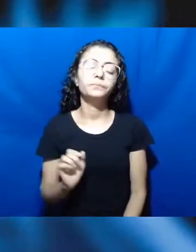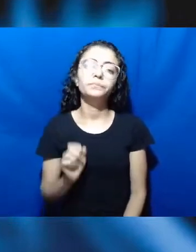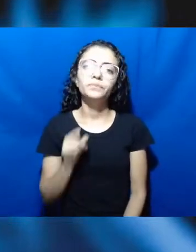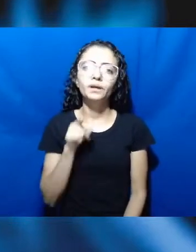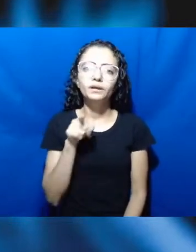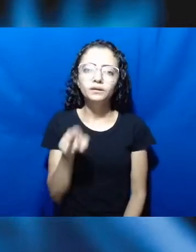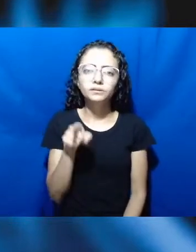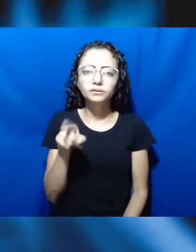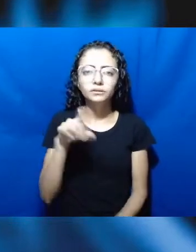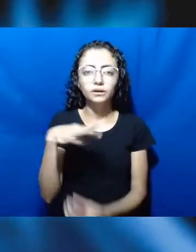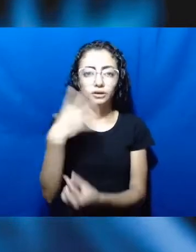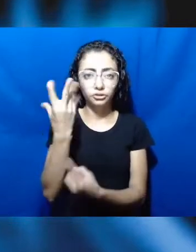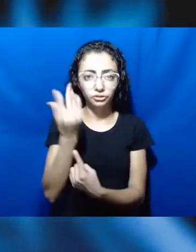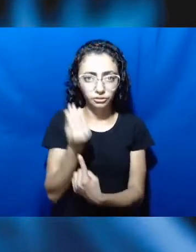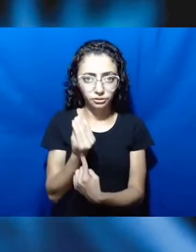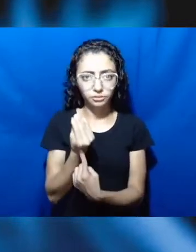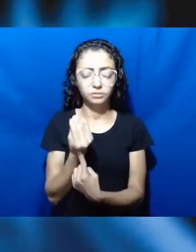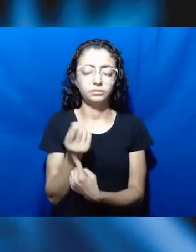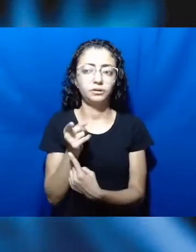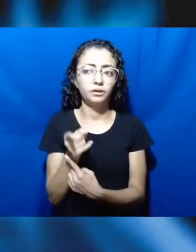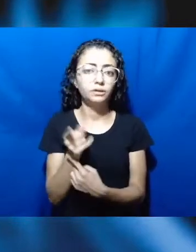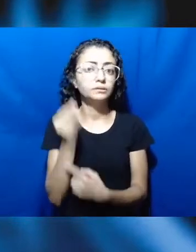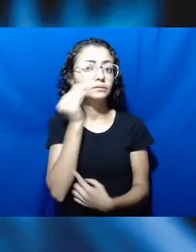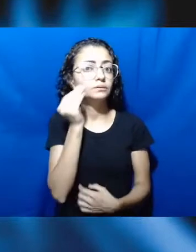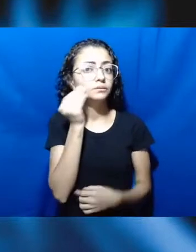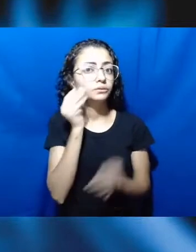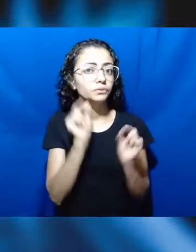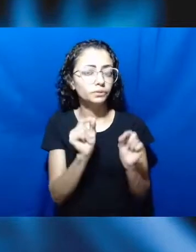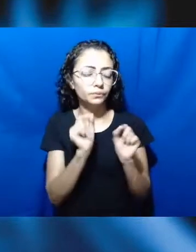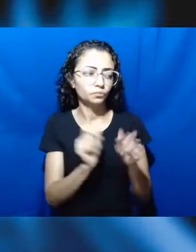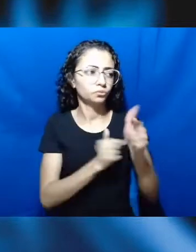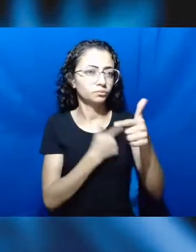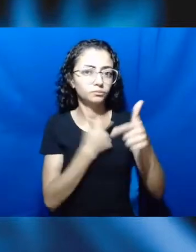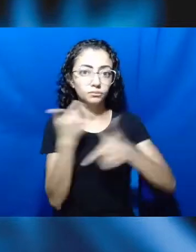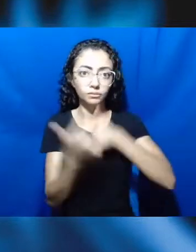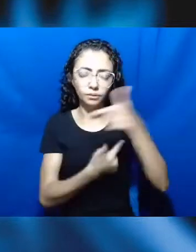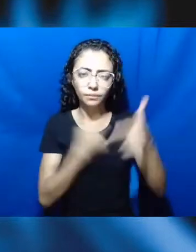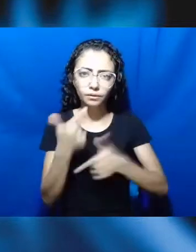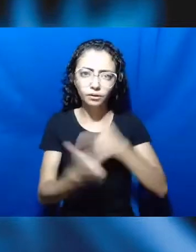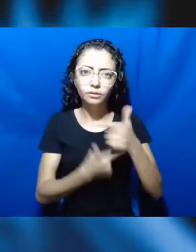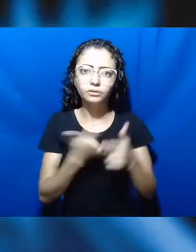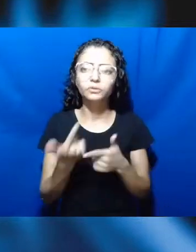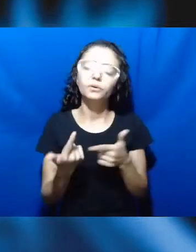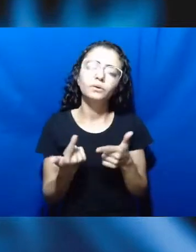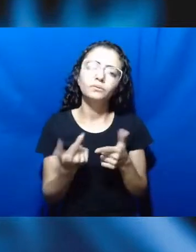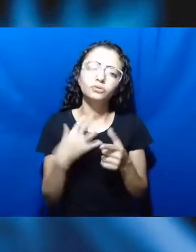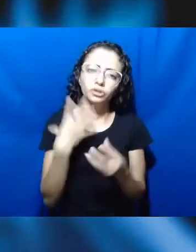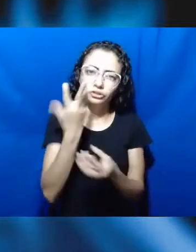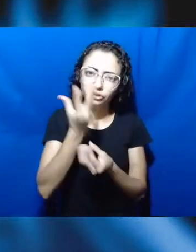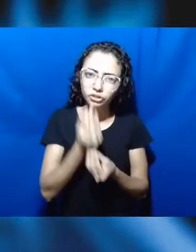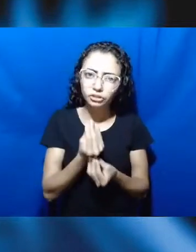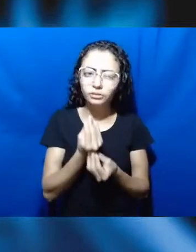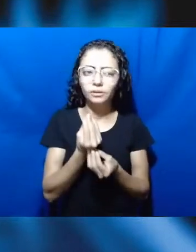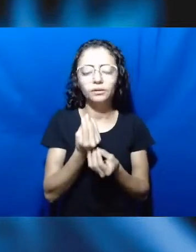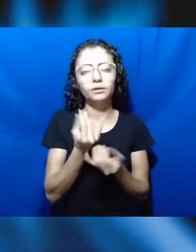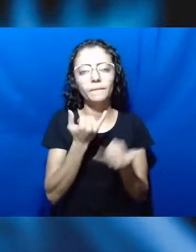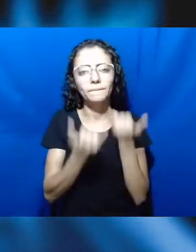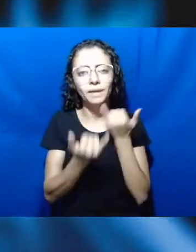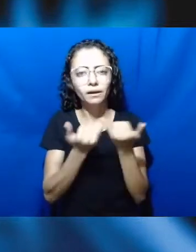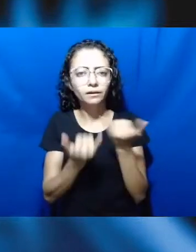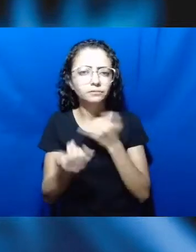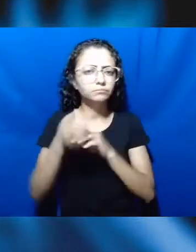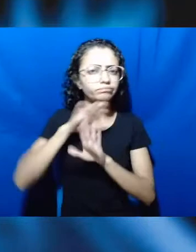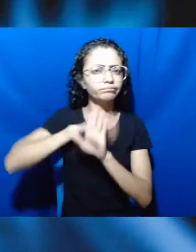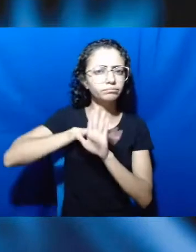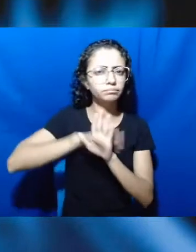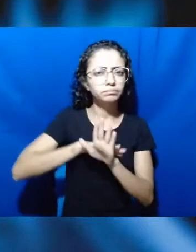Valtércio é um trabalho que parece muito enigmático, mas quando a gente ouve a